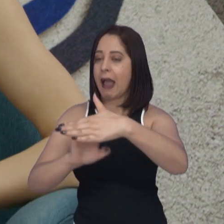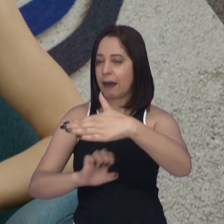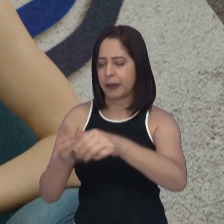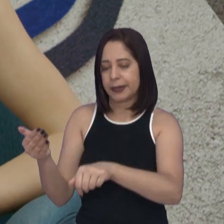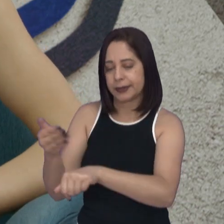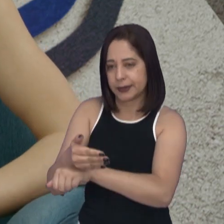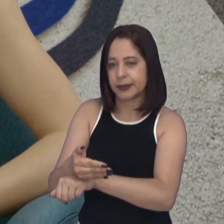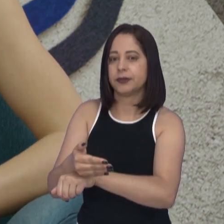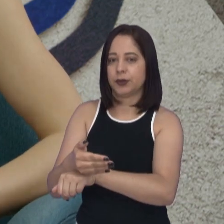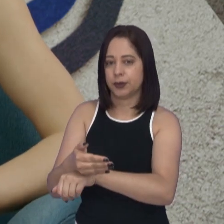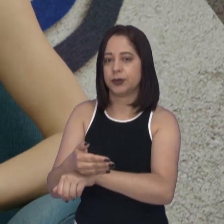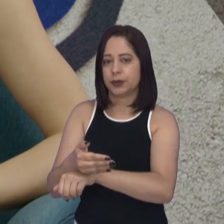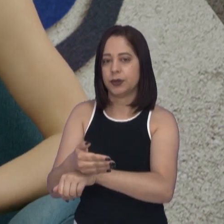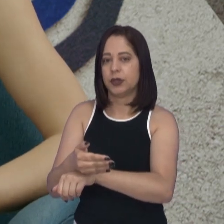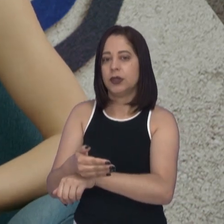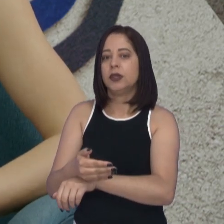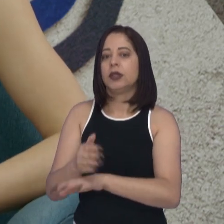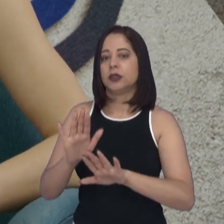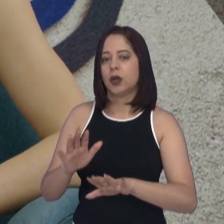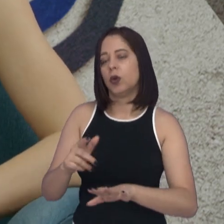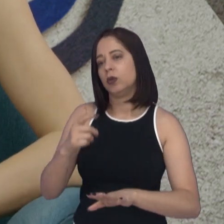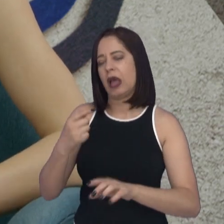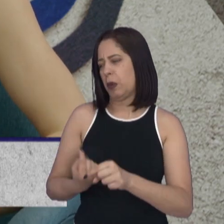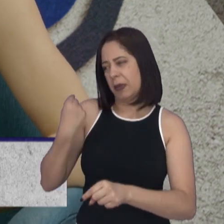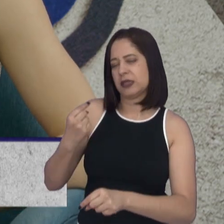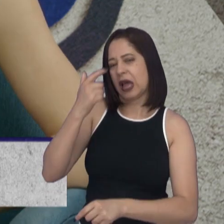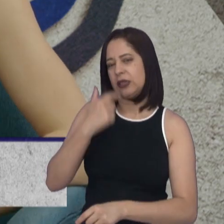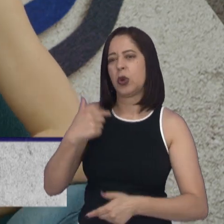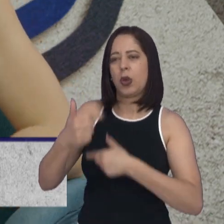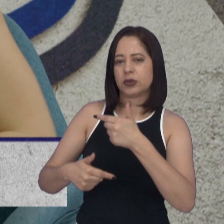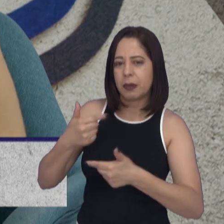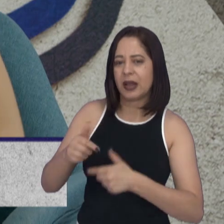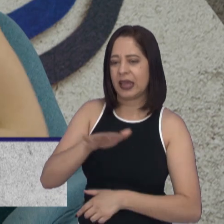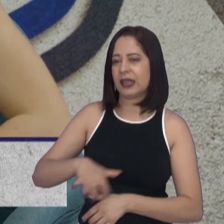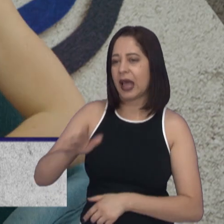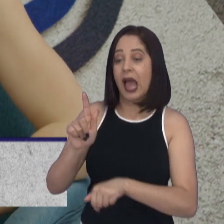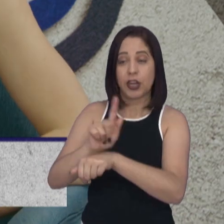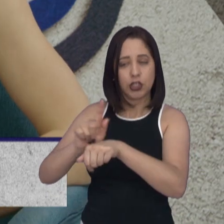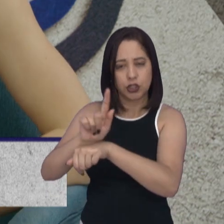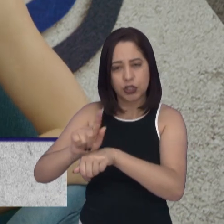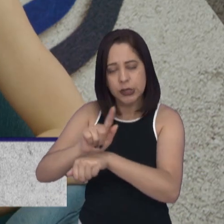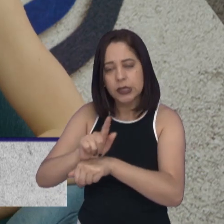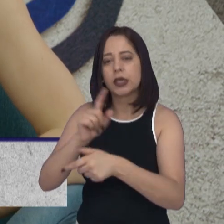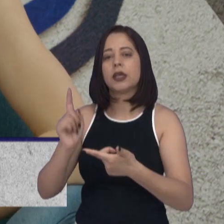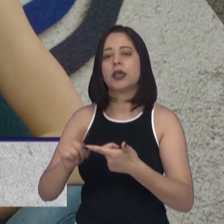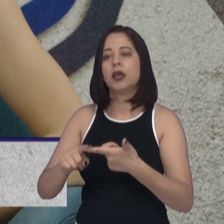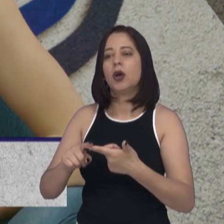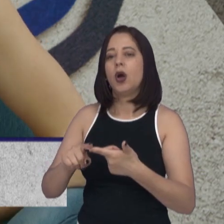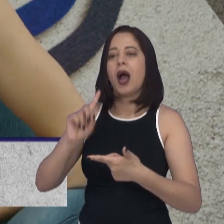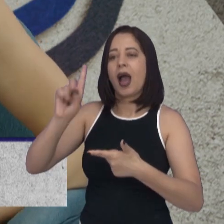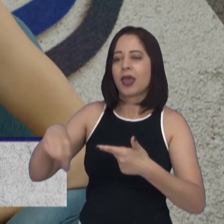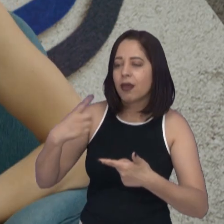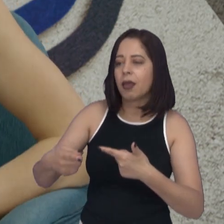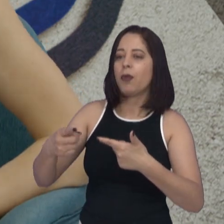de informação até, né? Então teve anos que eu trabalhei mais na área comercial, na área de gestão, e aí eu fui puxando, fui